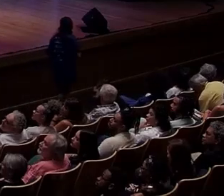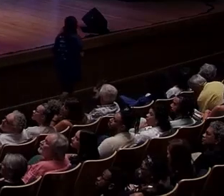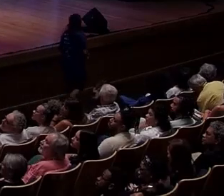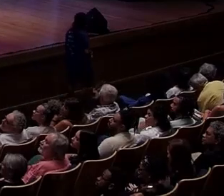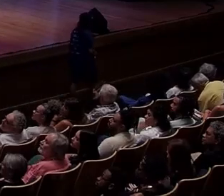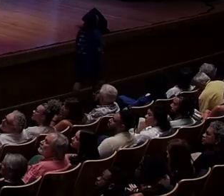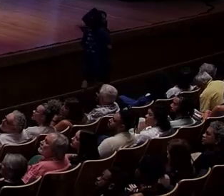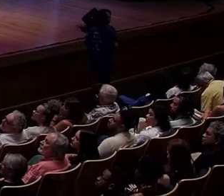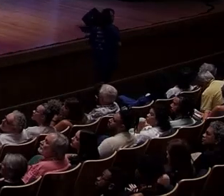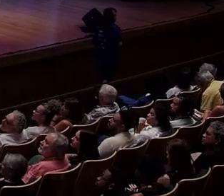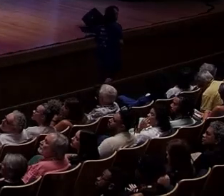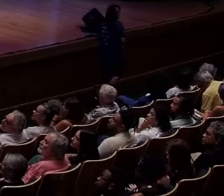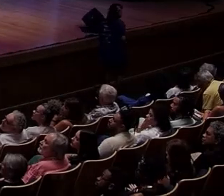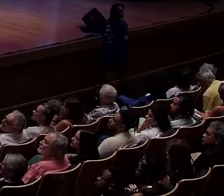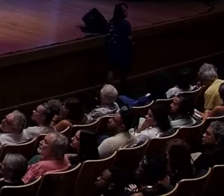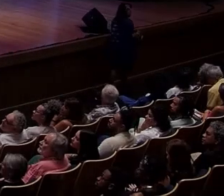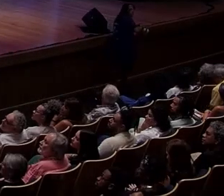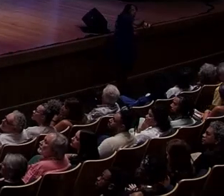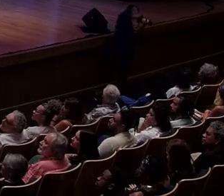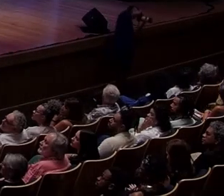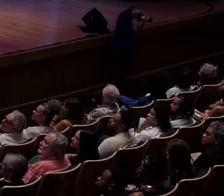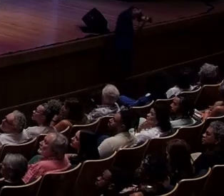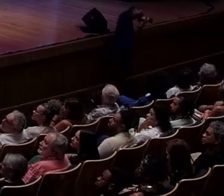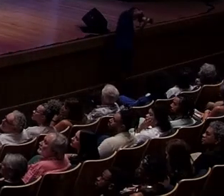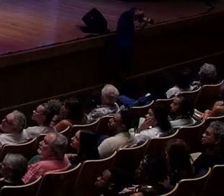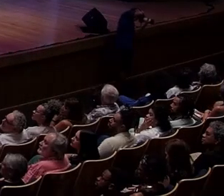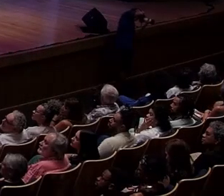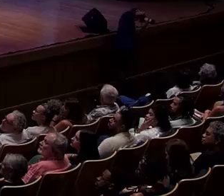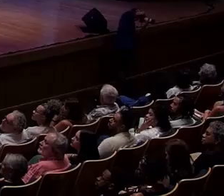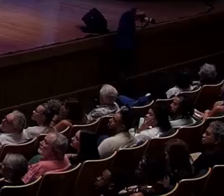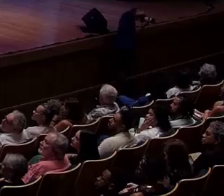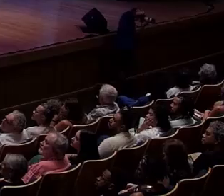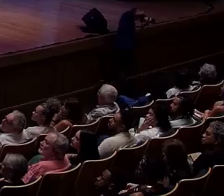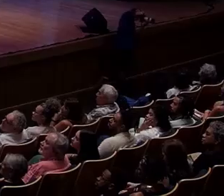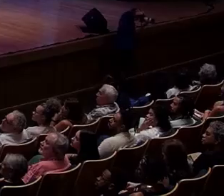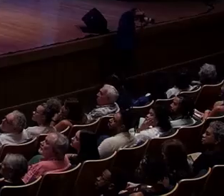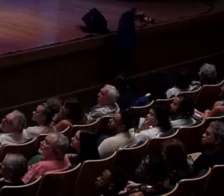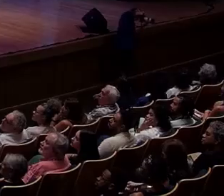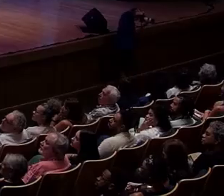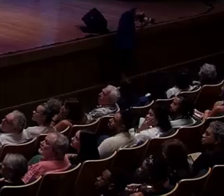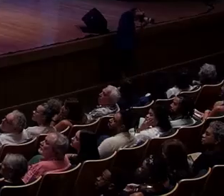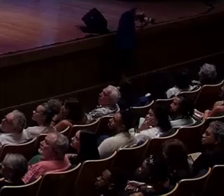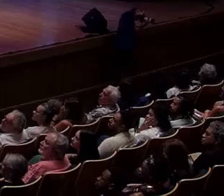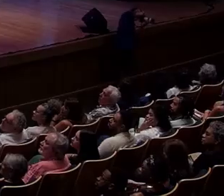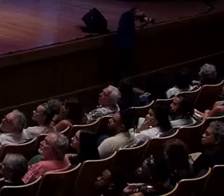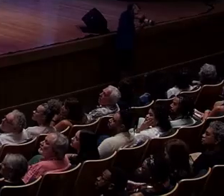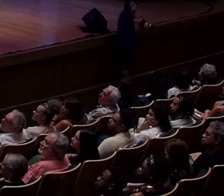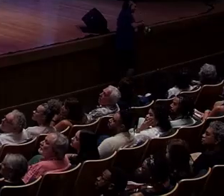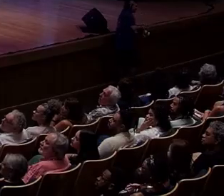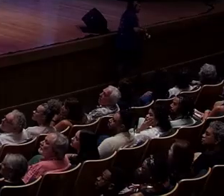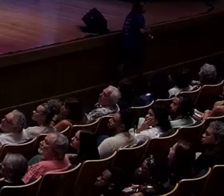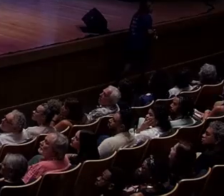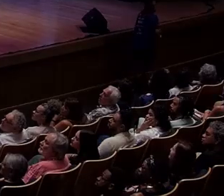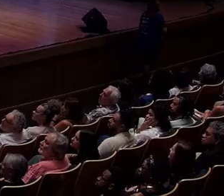da margem, e que não necessariamente precisa estar escrito, e não precisa estar publicado para ser literatura. Ele é passado de geração